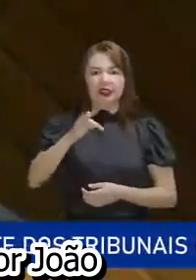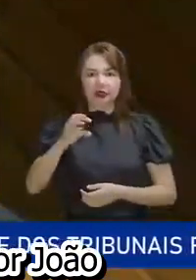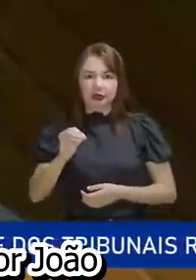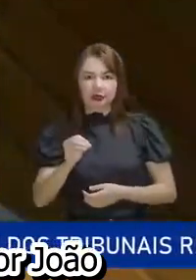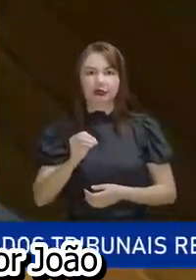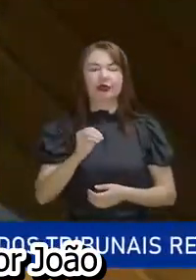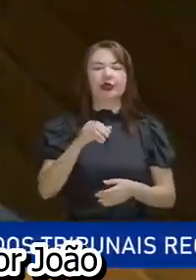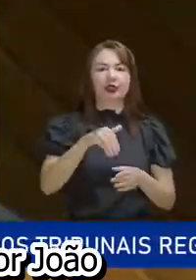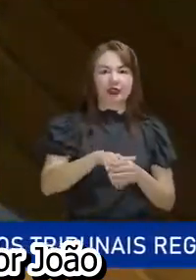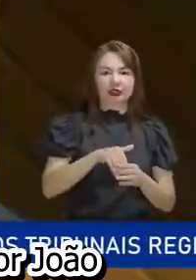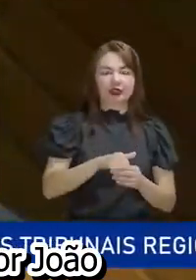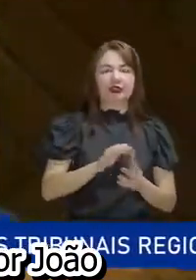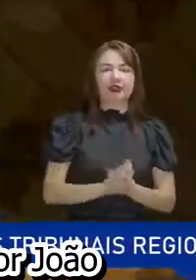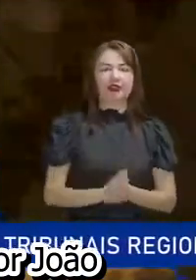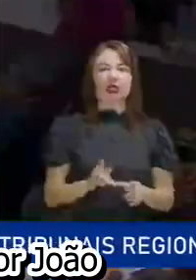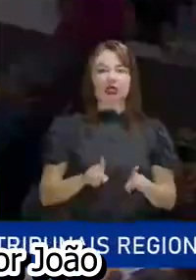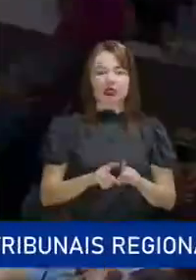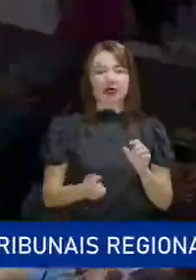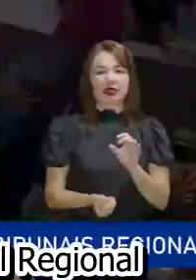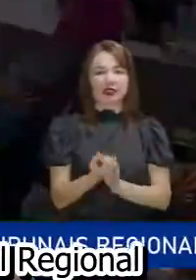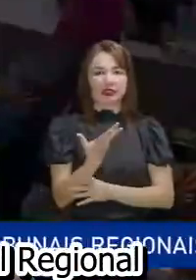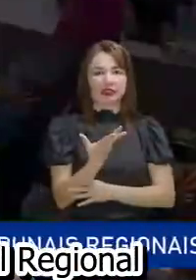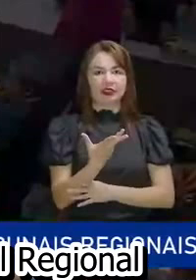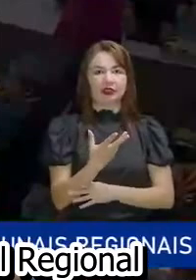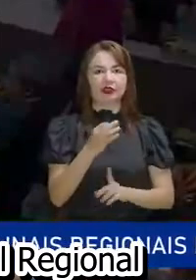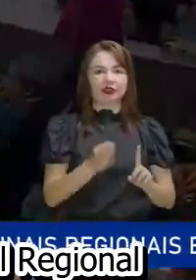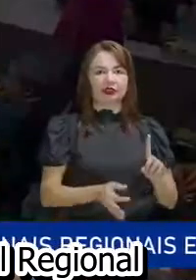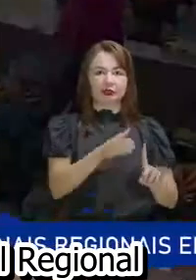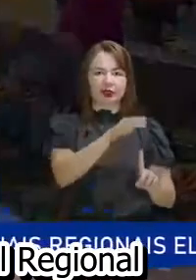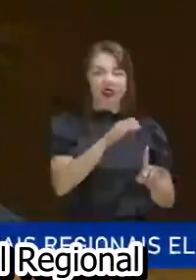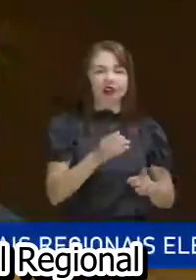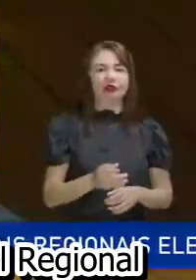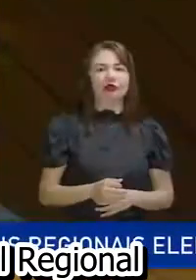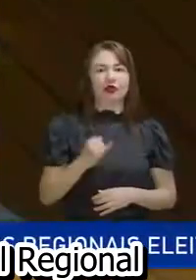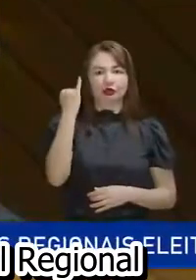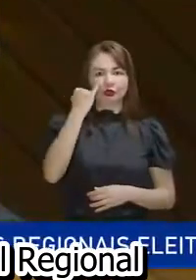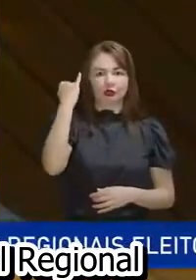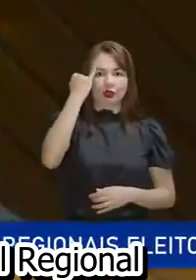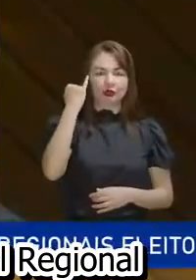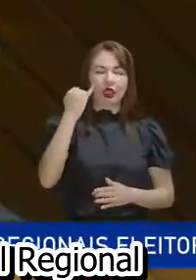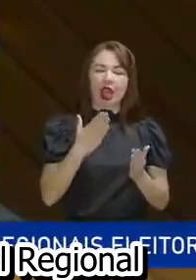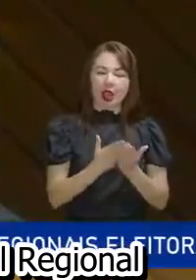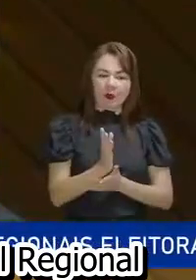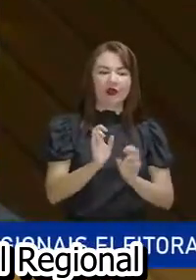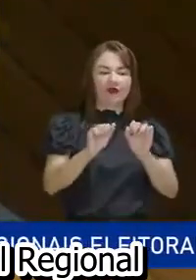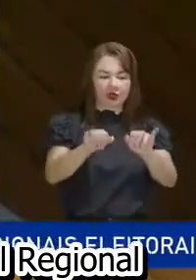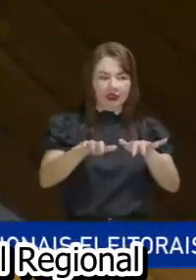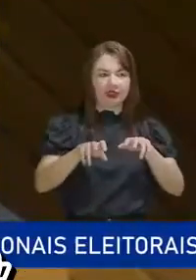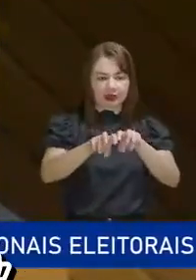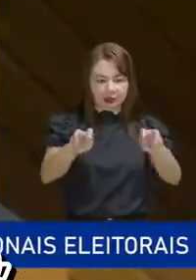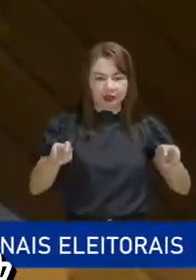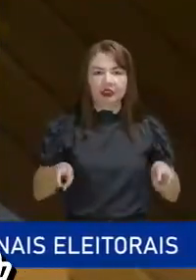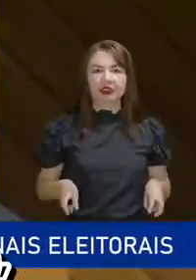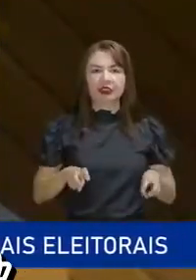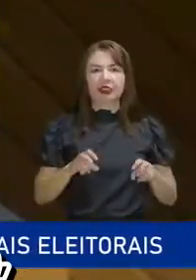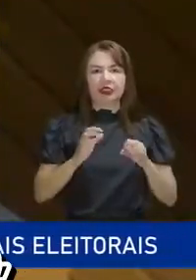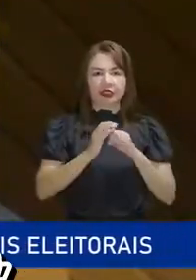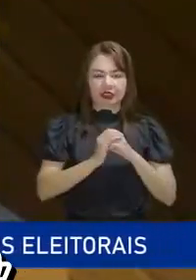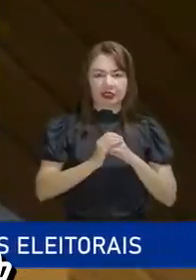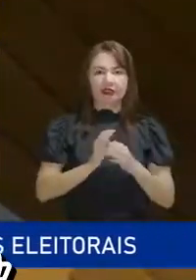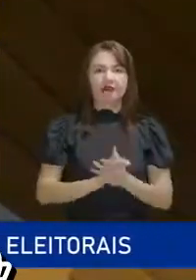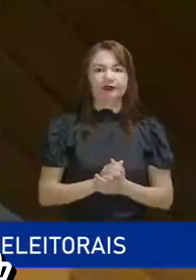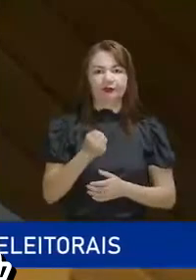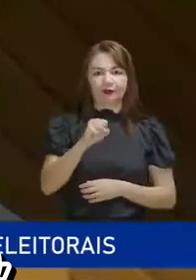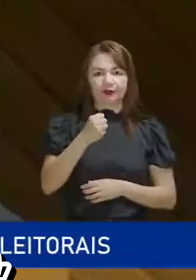Eleitoral, também de autoria do desembargador João Lages, aprovada por unanimidade pelo Pleno do Tribunal Regional Eleitoral